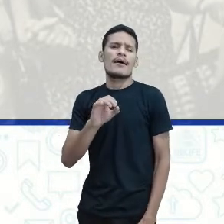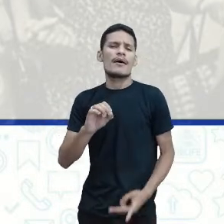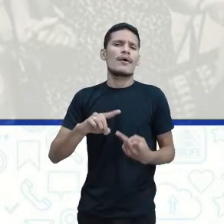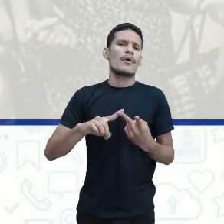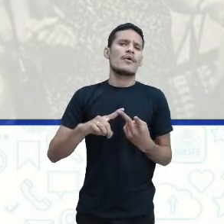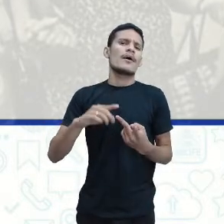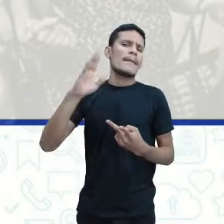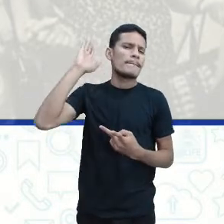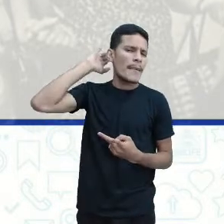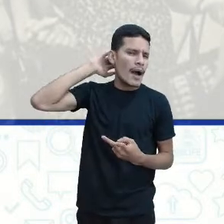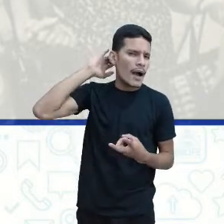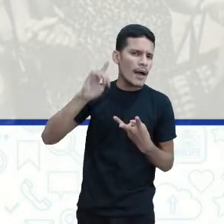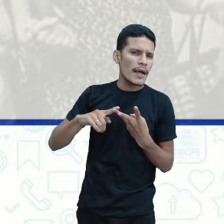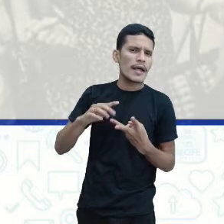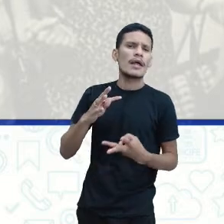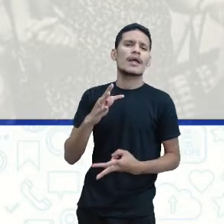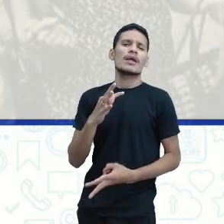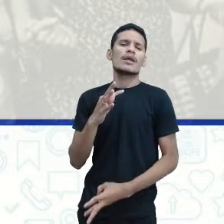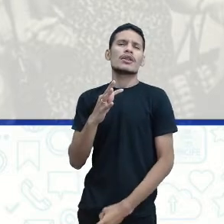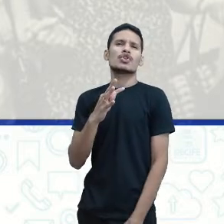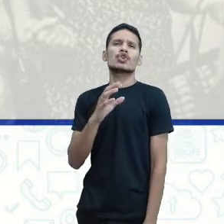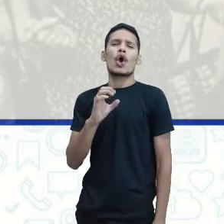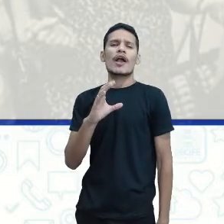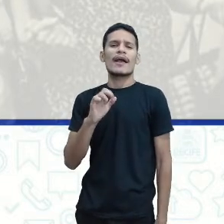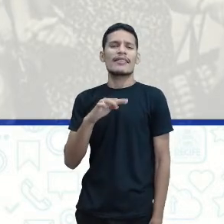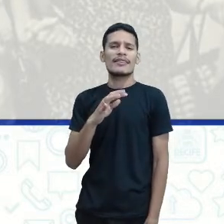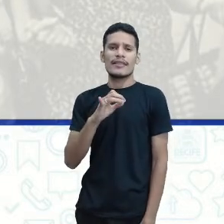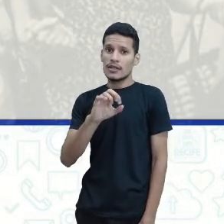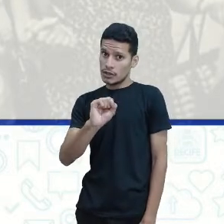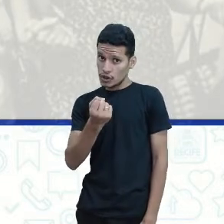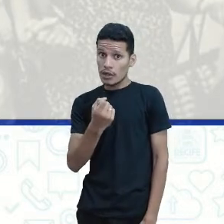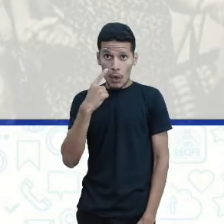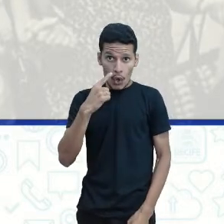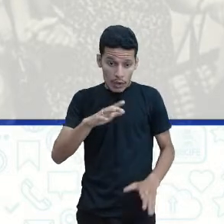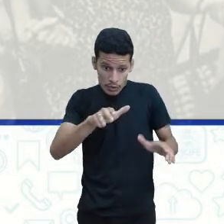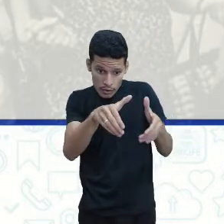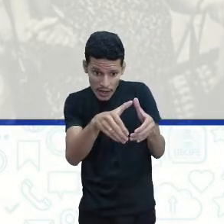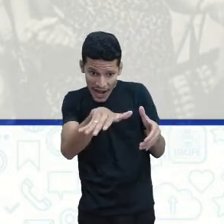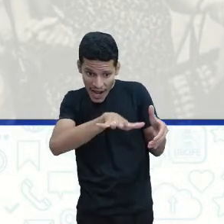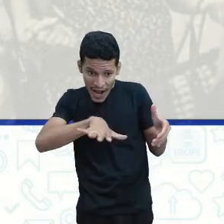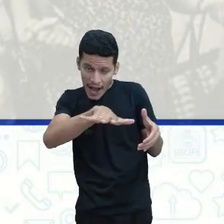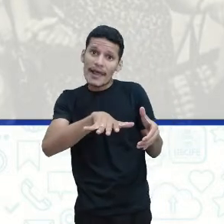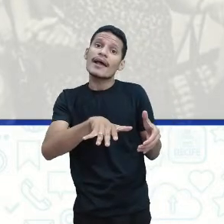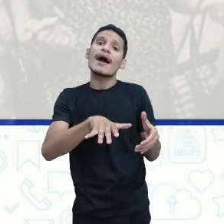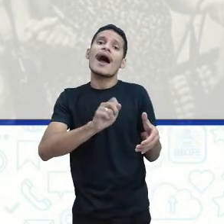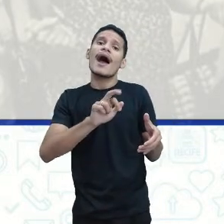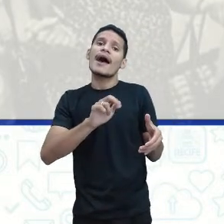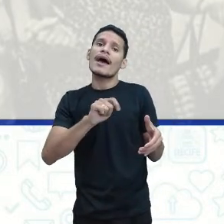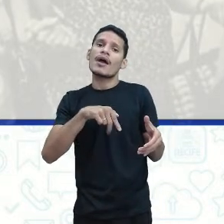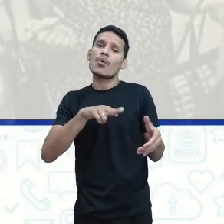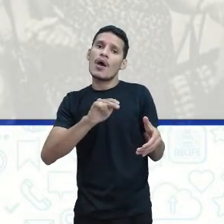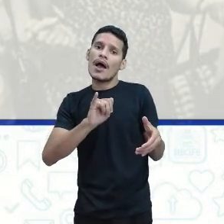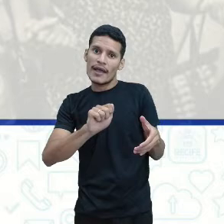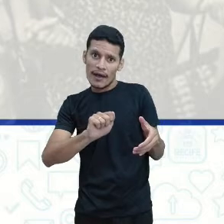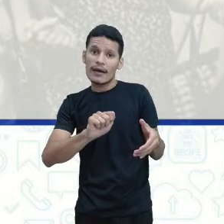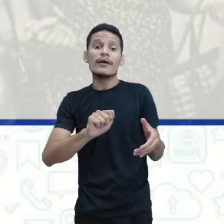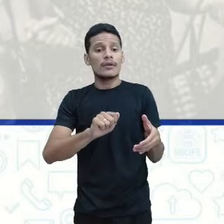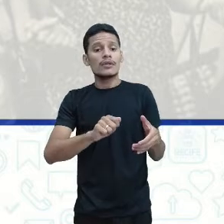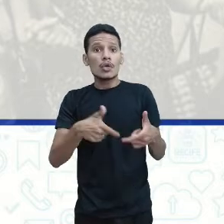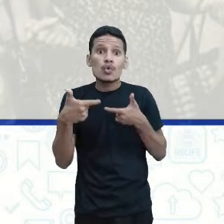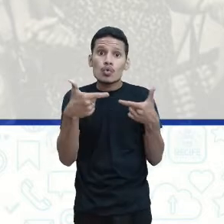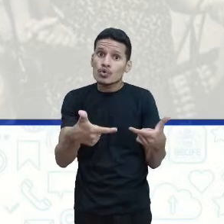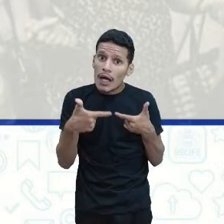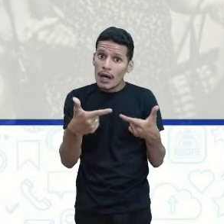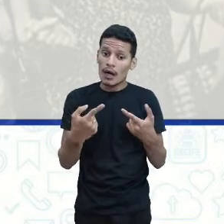o Tocantins, e instalaram ali na região do Araguaia uma guerrilha, né, um grupo de guerrilheiros que lutaram,